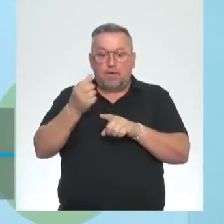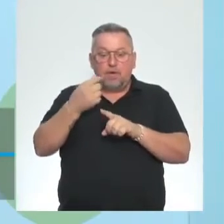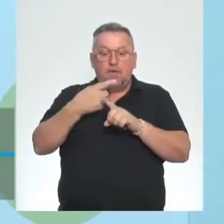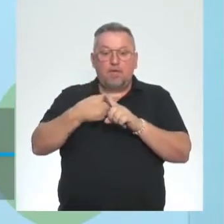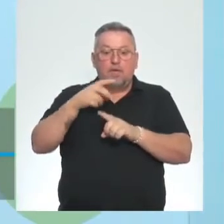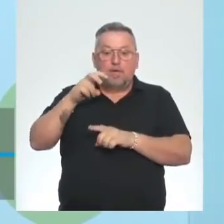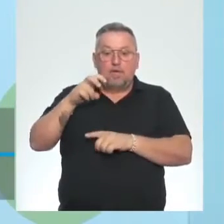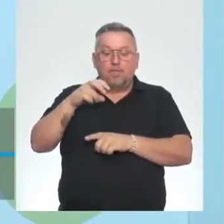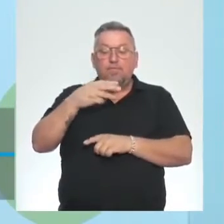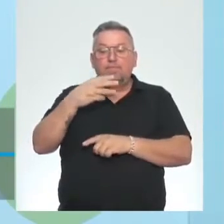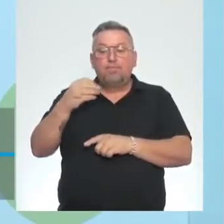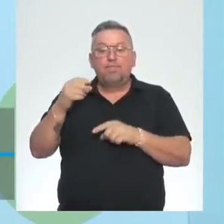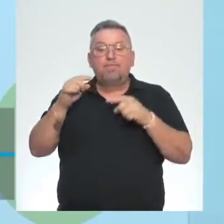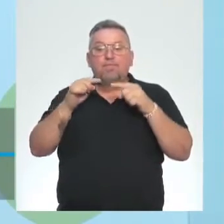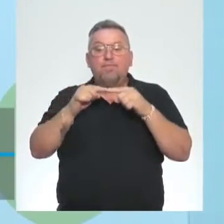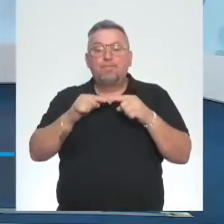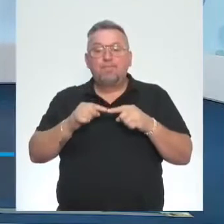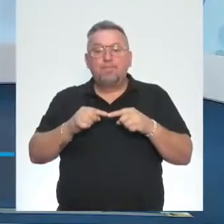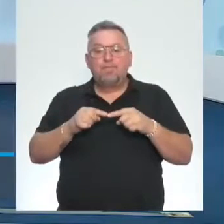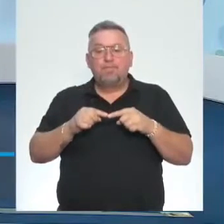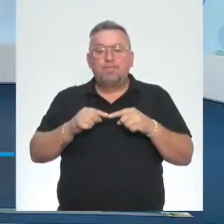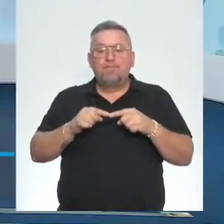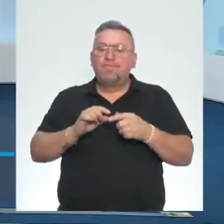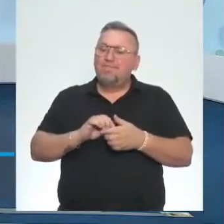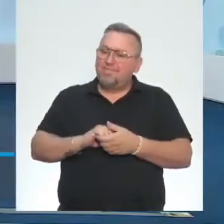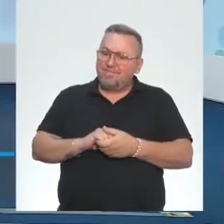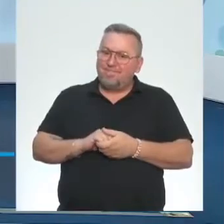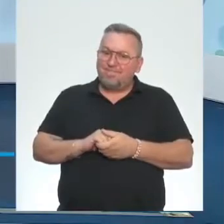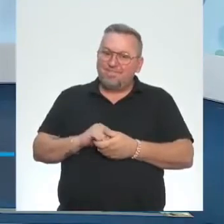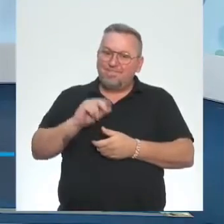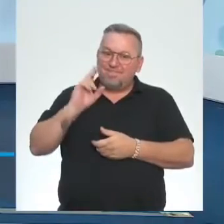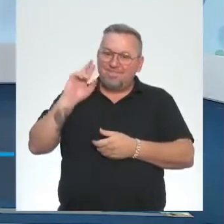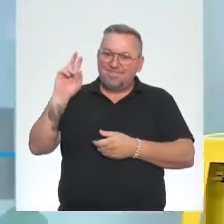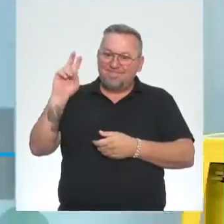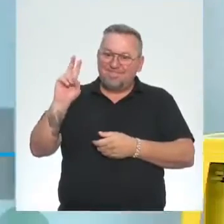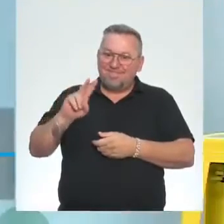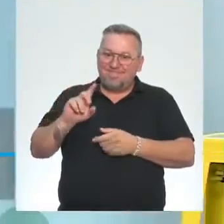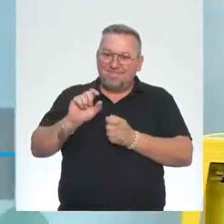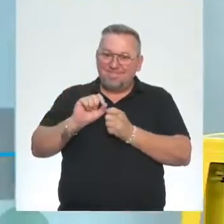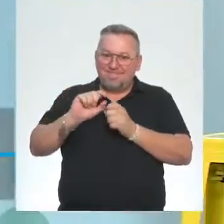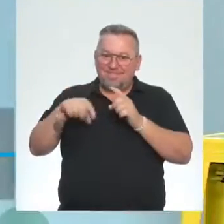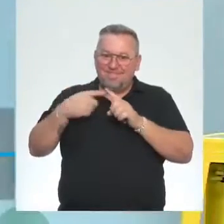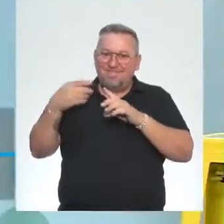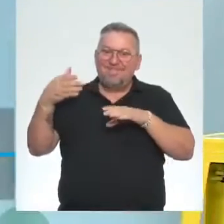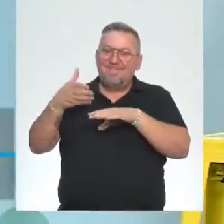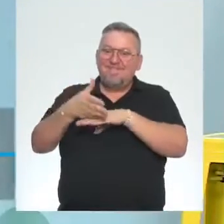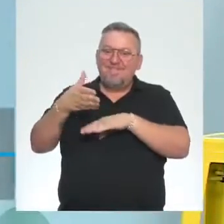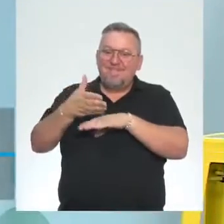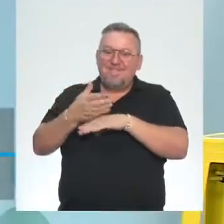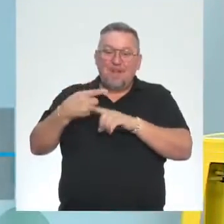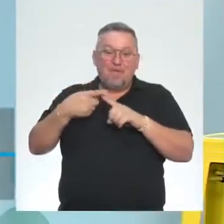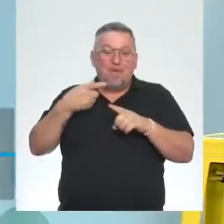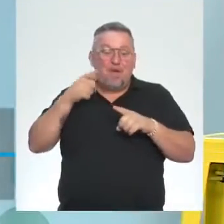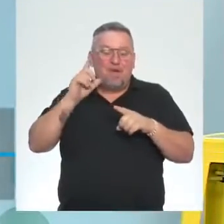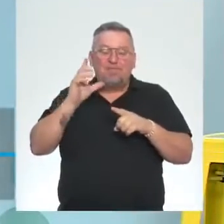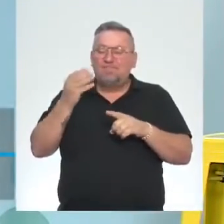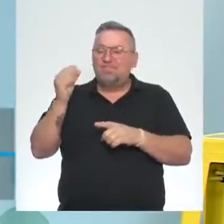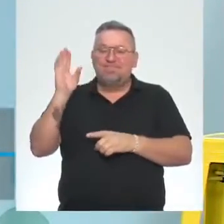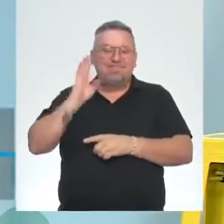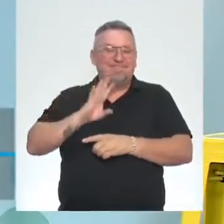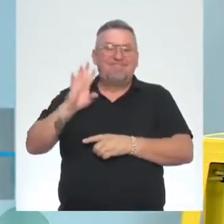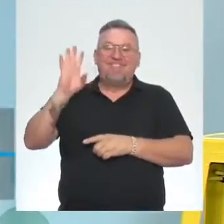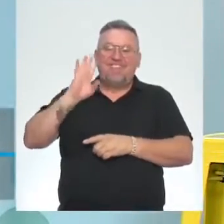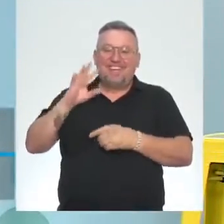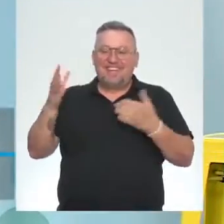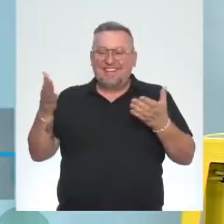também, 30 combinações possíveis. E aí? Vamos ver, então? Vamos fazer aqui mais uma participação hoje, porque ontem a aula eu achei muito legal, então